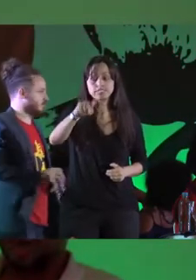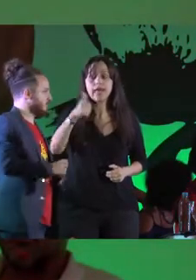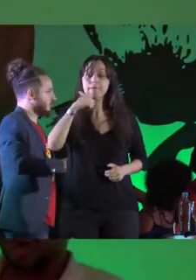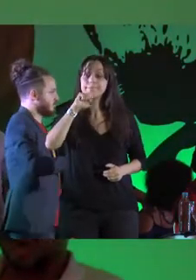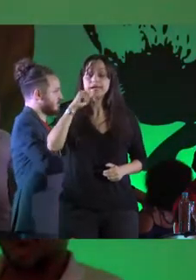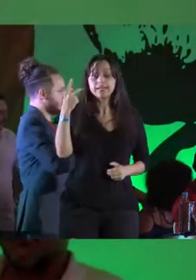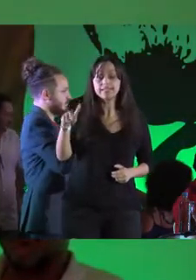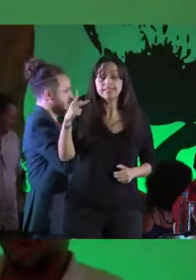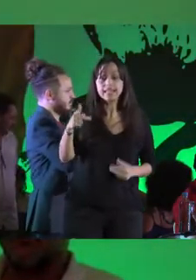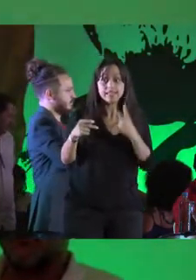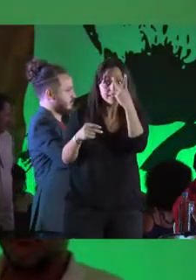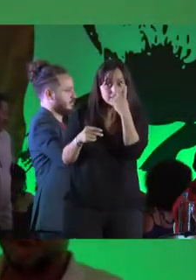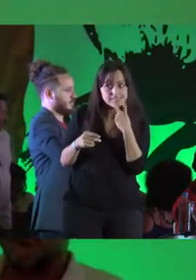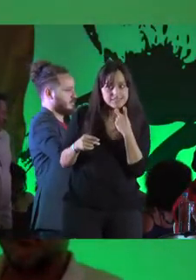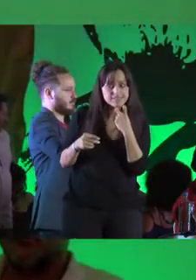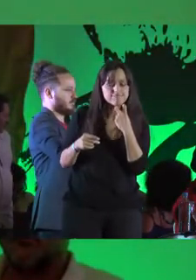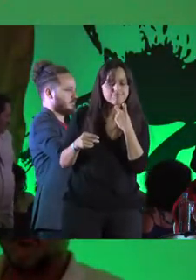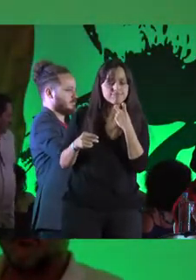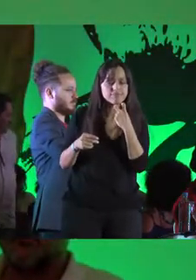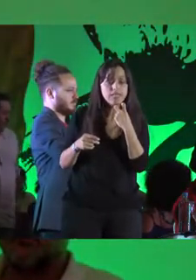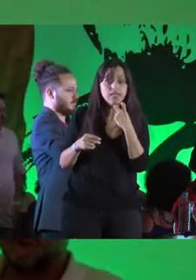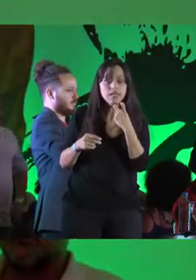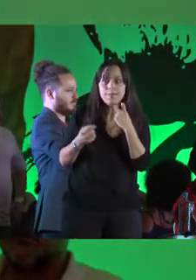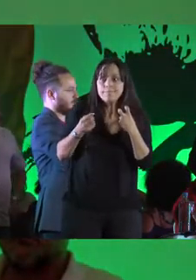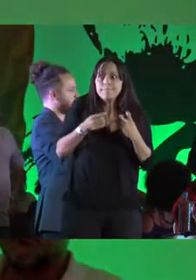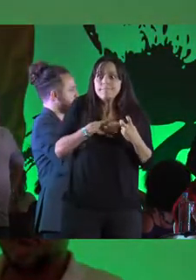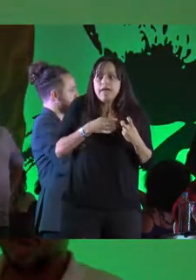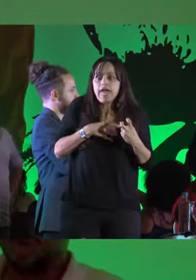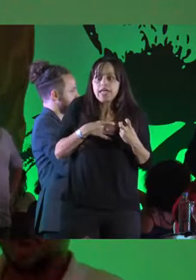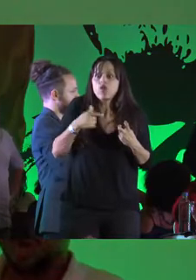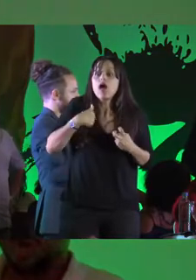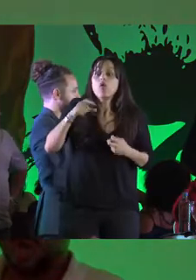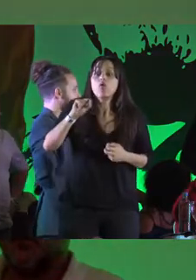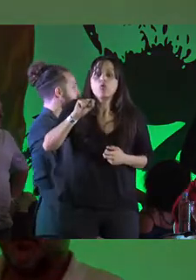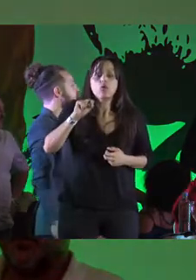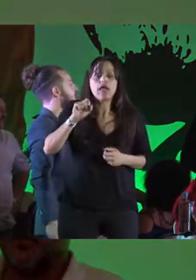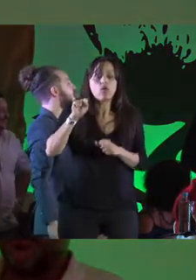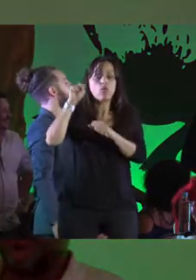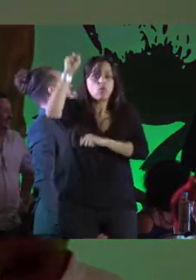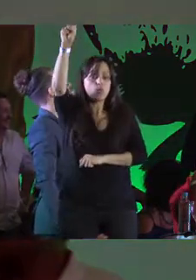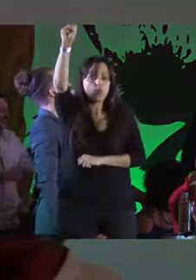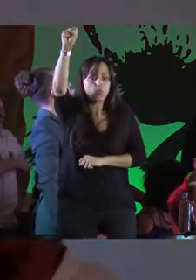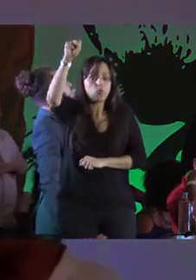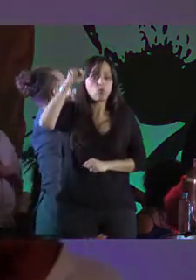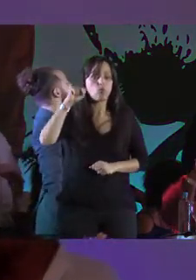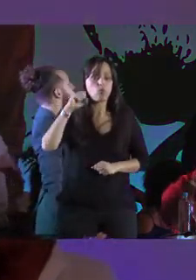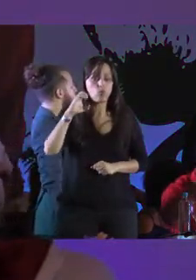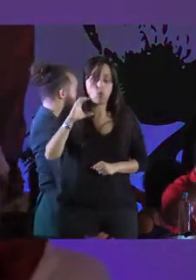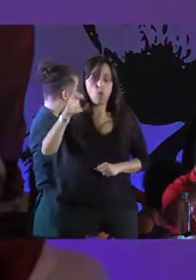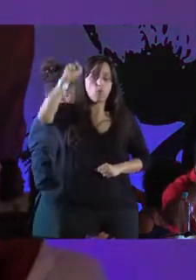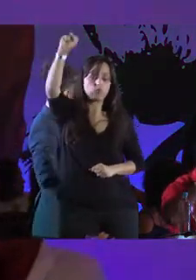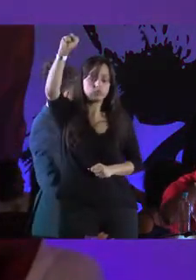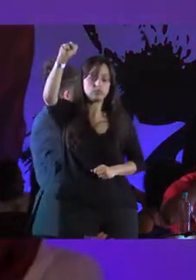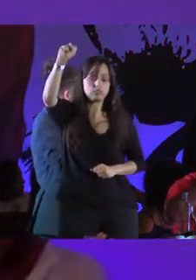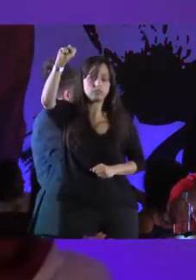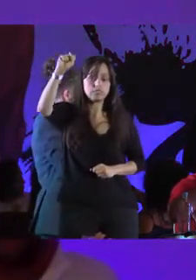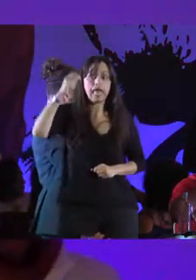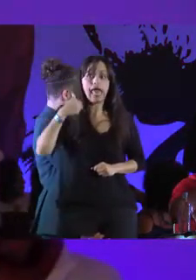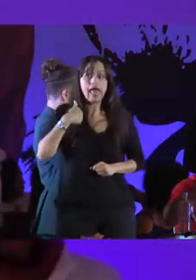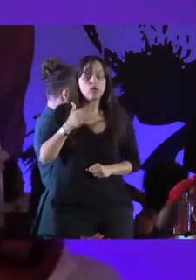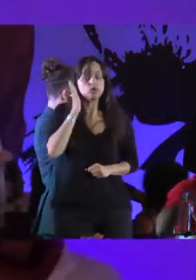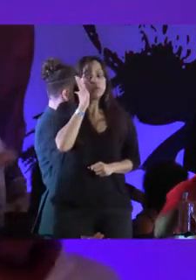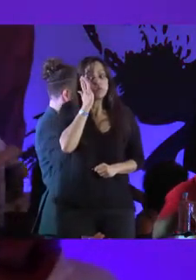dela tinha muito medo de que eu fosse comunista. Então, eu ia dormir na casa da Maria